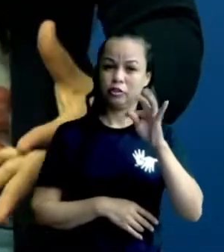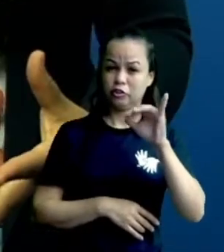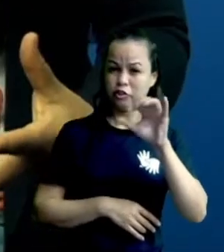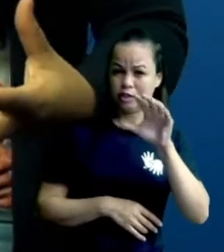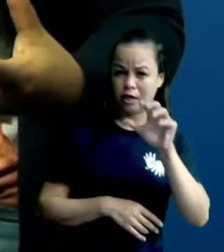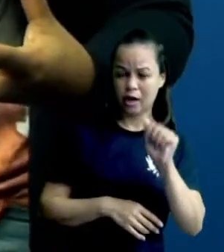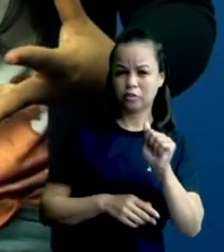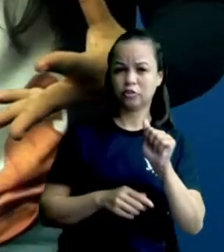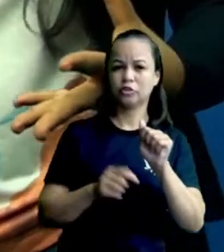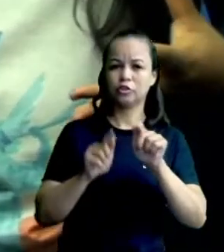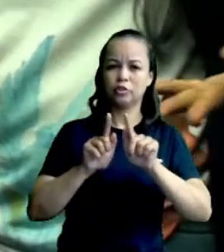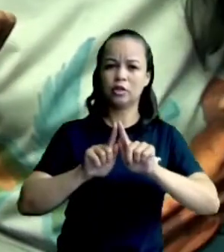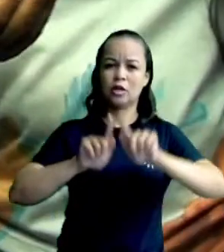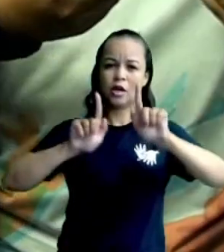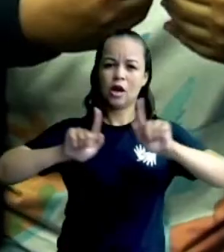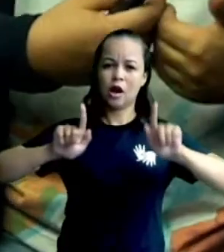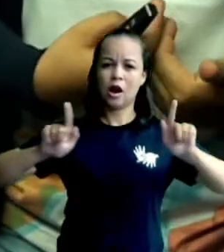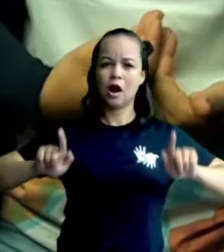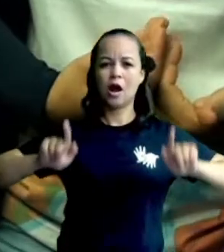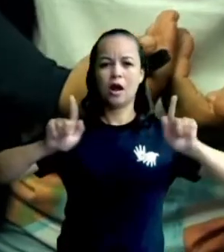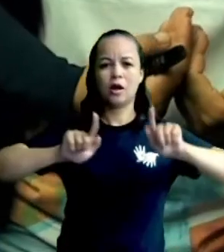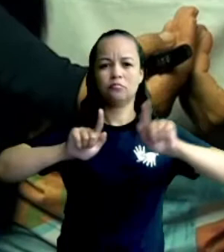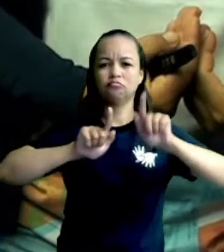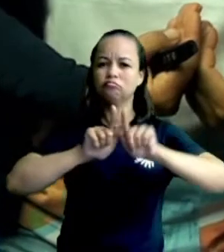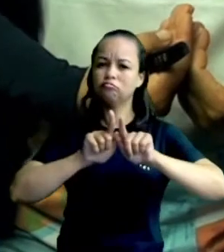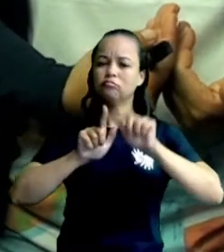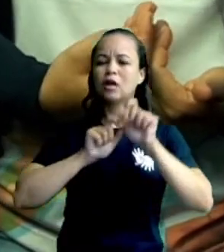podemos usar ela em nosso dia a dia? Qual o